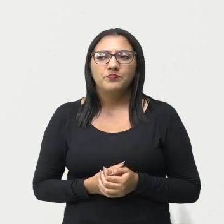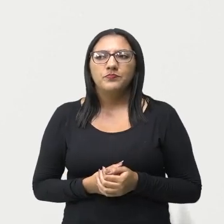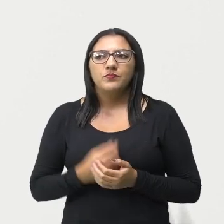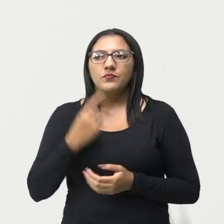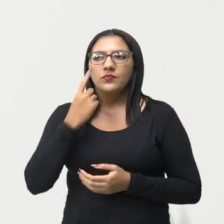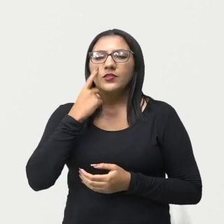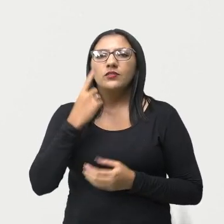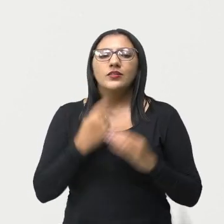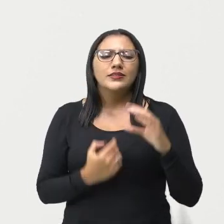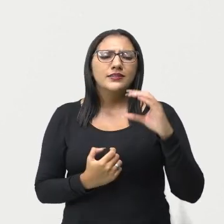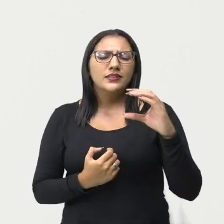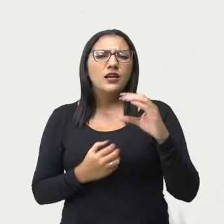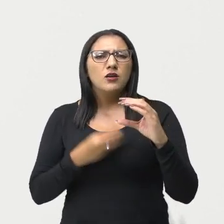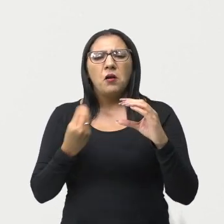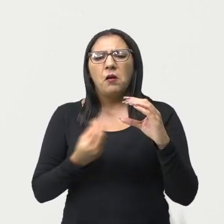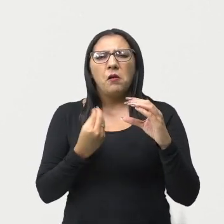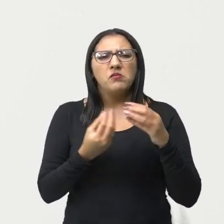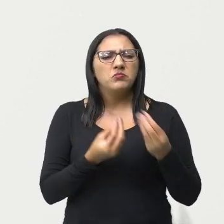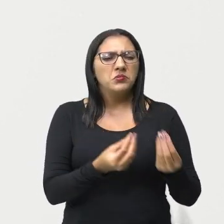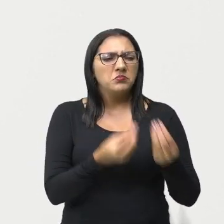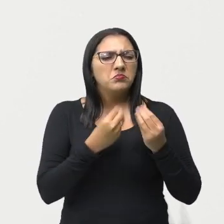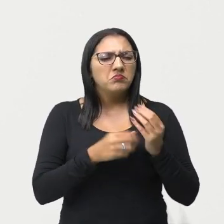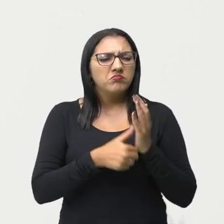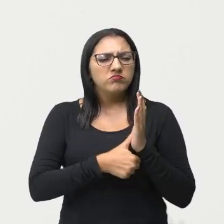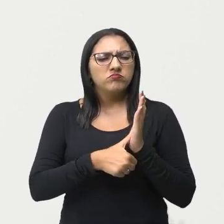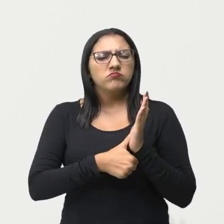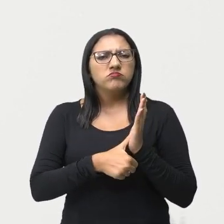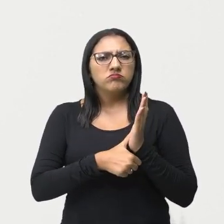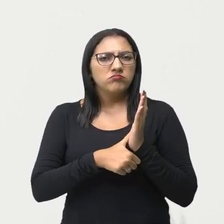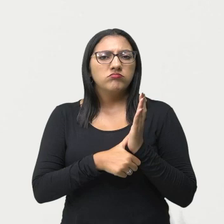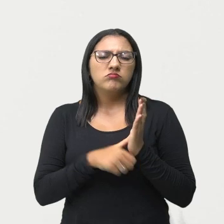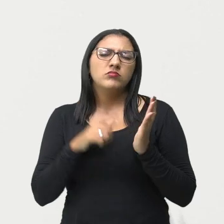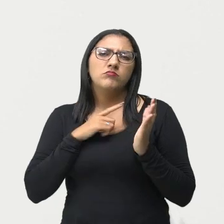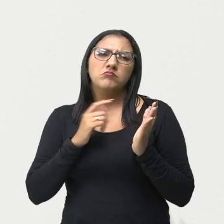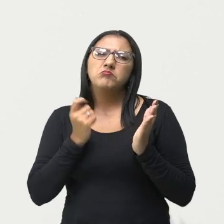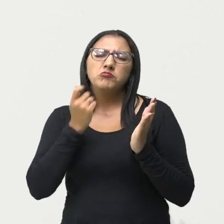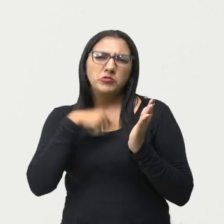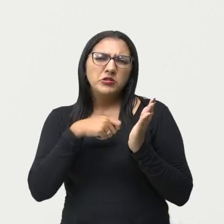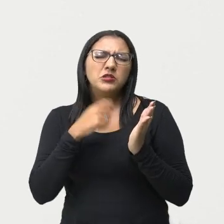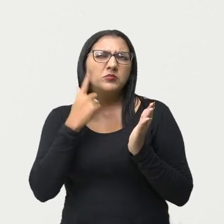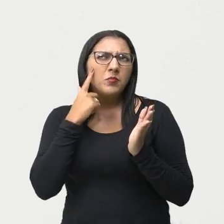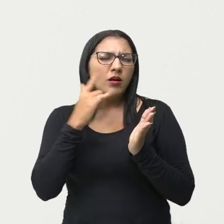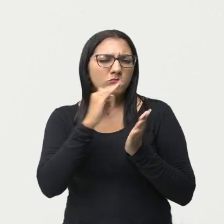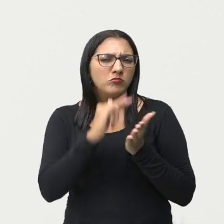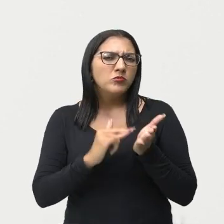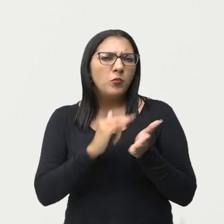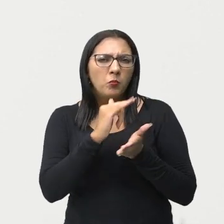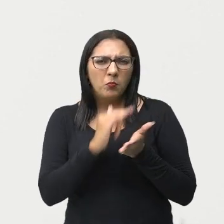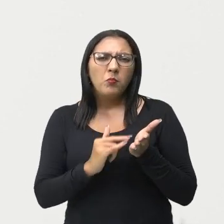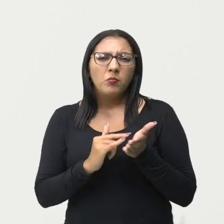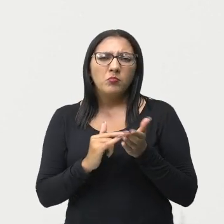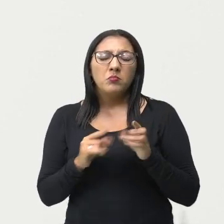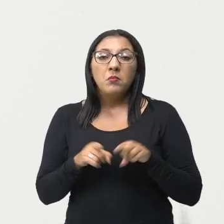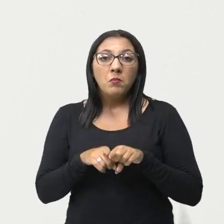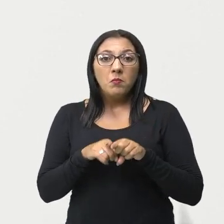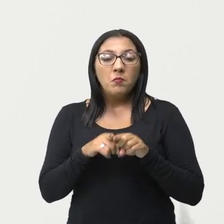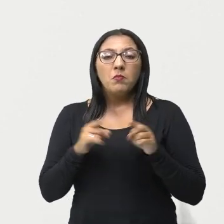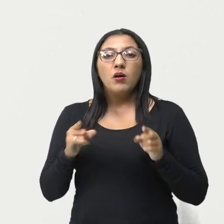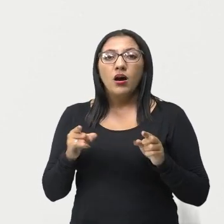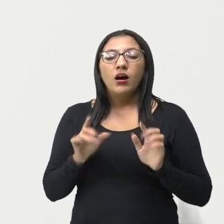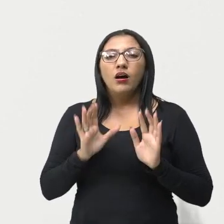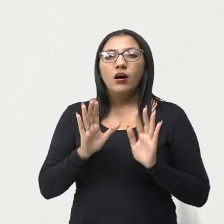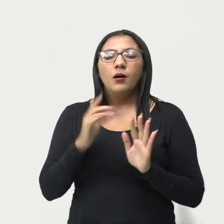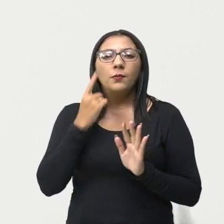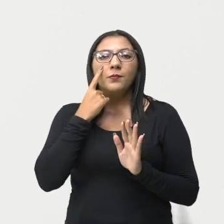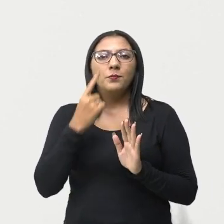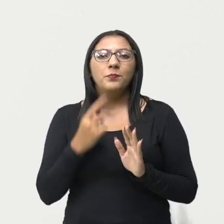receber documentos de identidade, perceba que a carteirinha pode funcionar como um tipo de documento, certo? Porém, observem